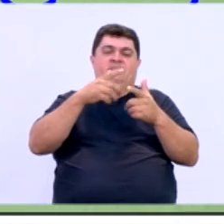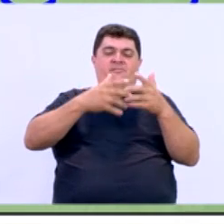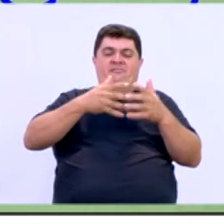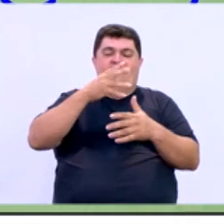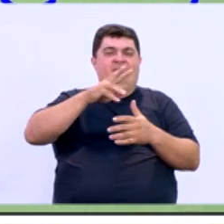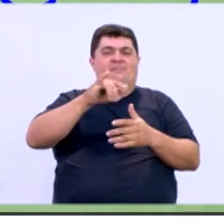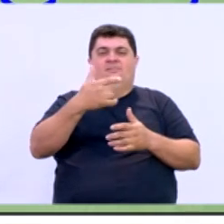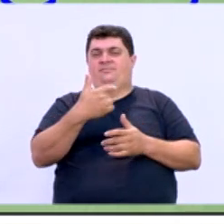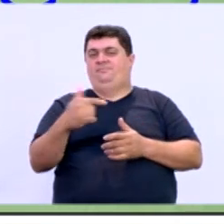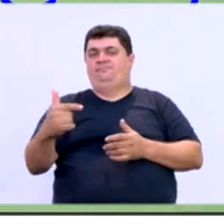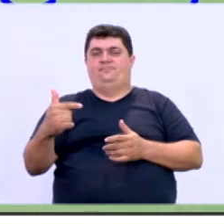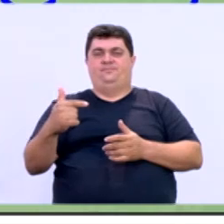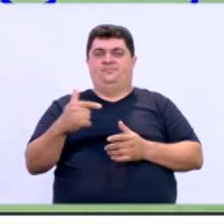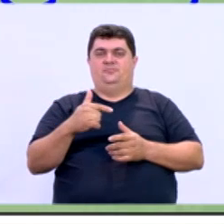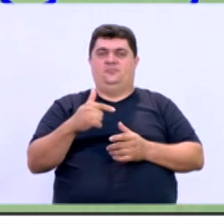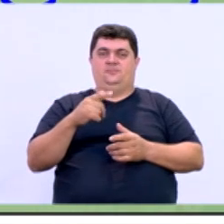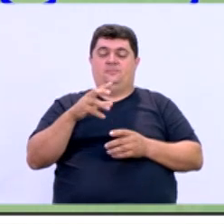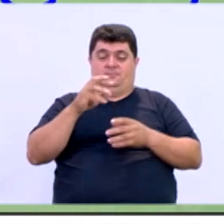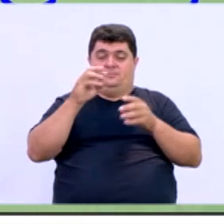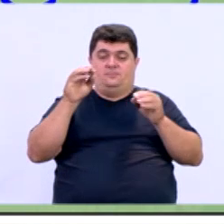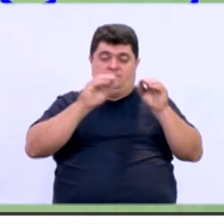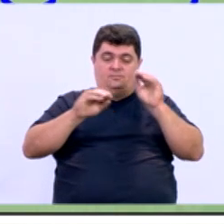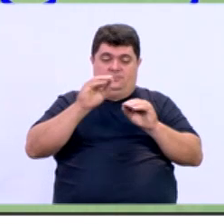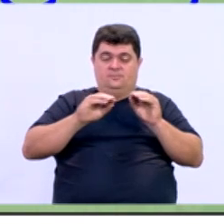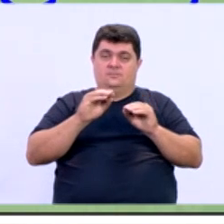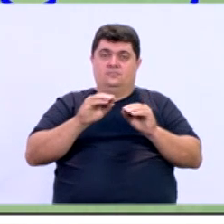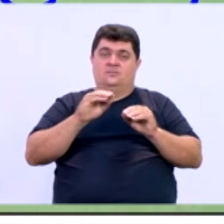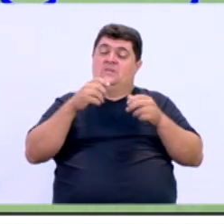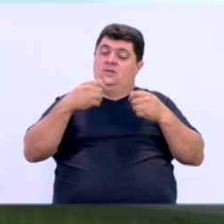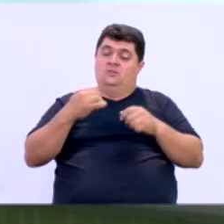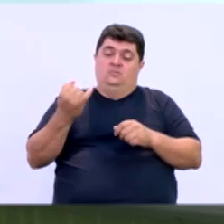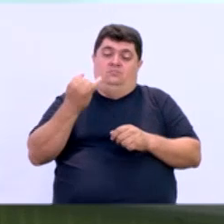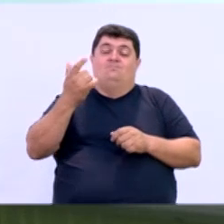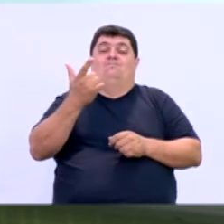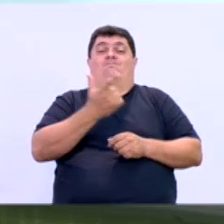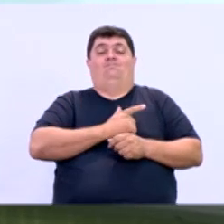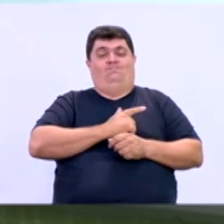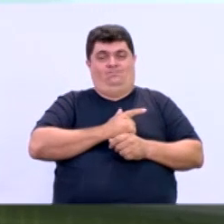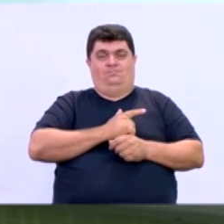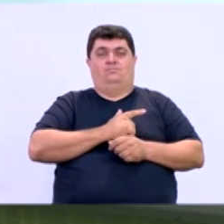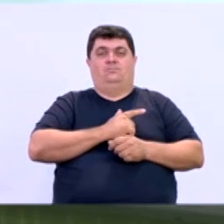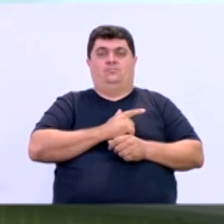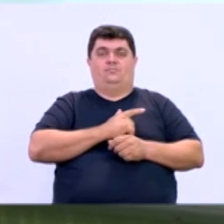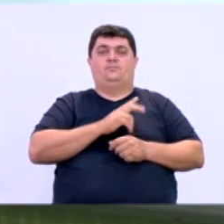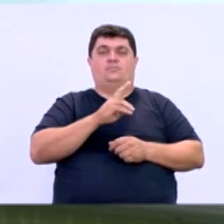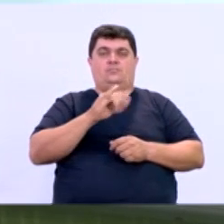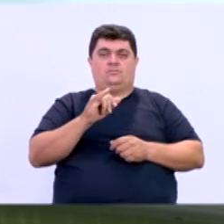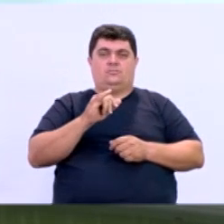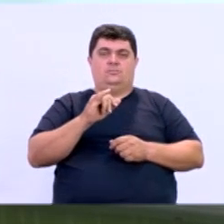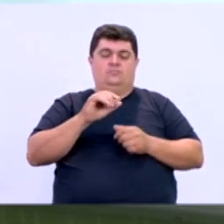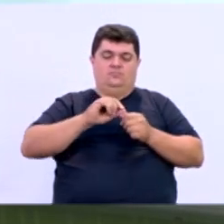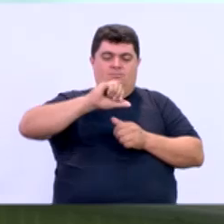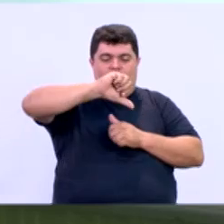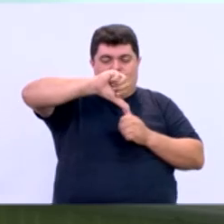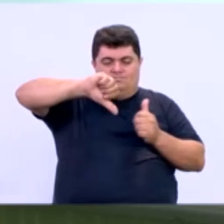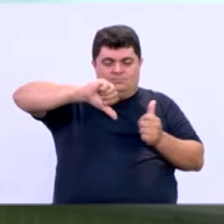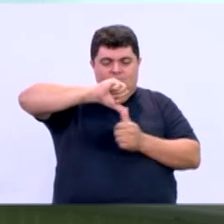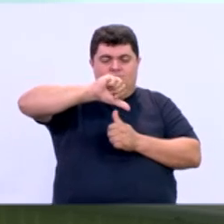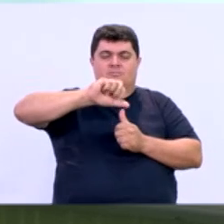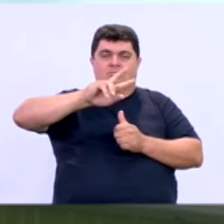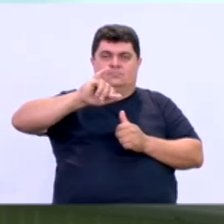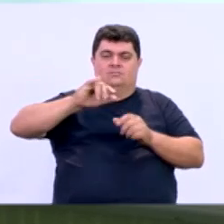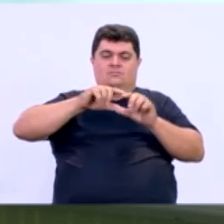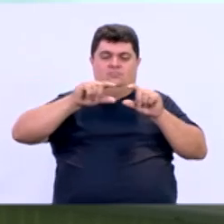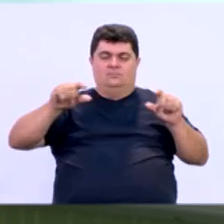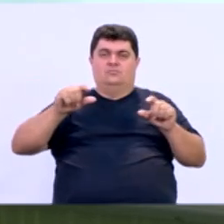diferenciação nenhuma. Então, os atributos, contanto que eles estejam ali, eles vão fazer a modificação que nós